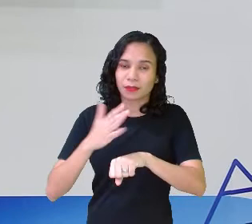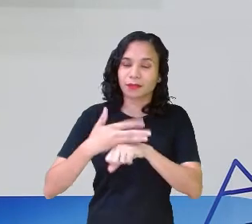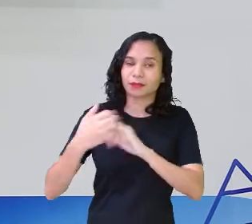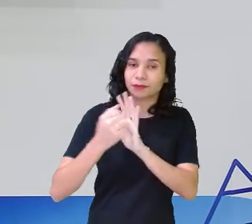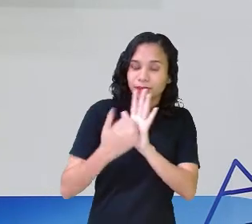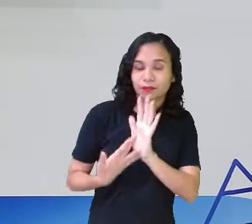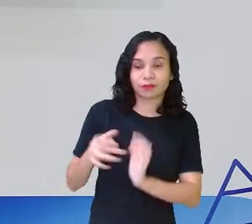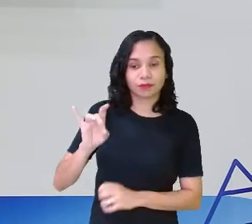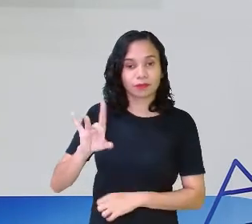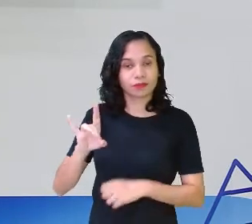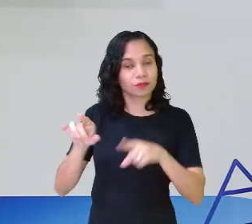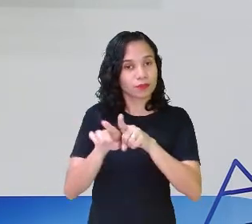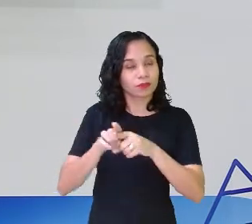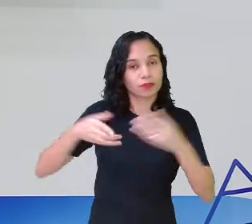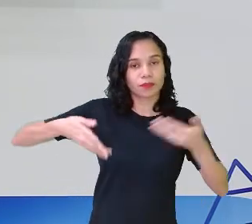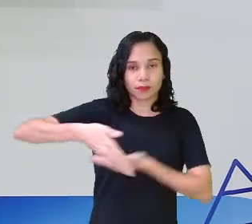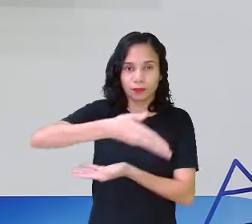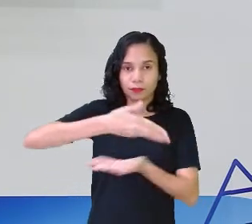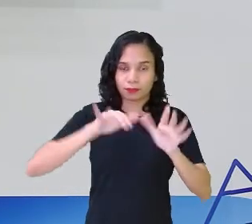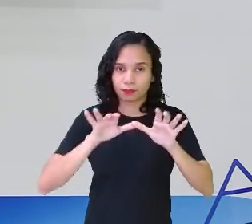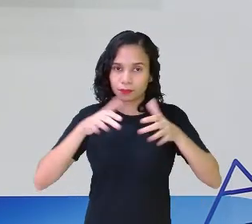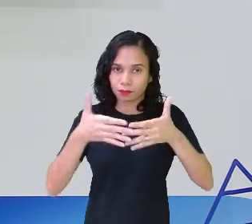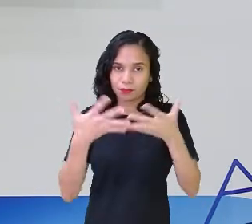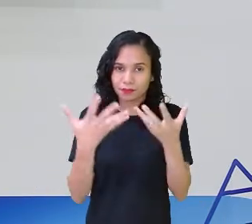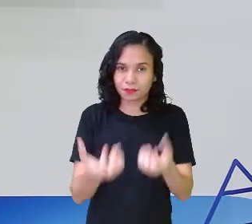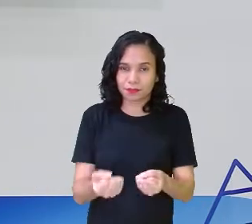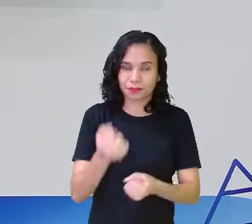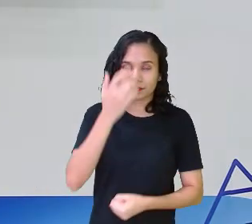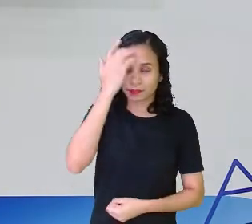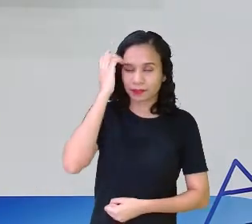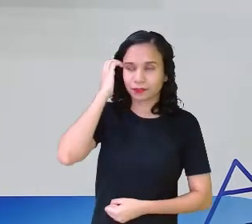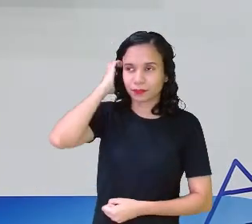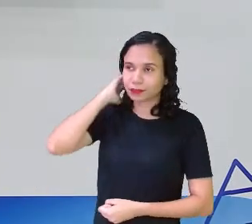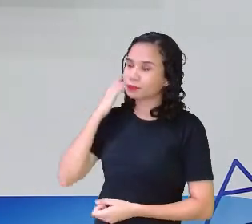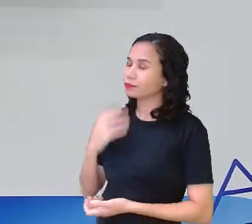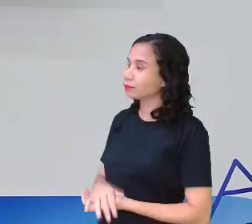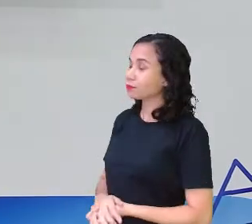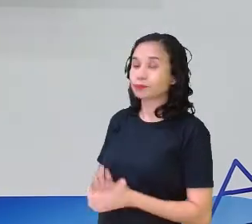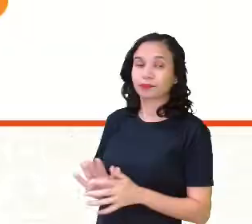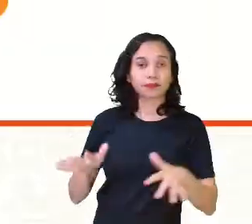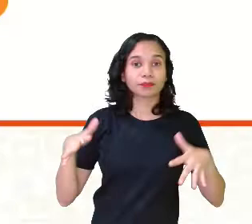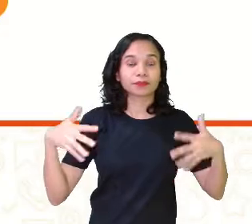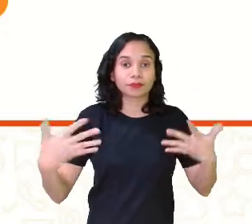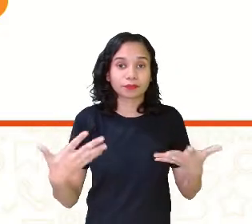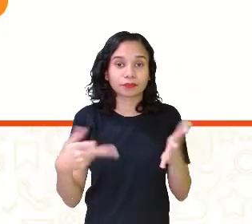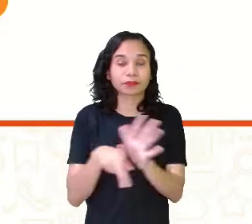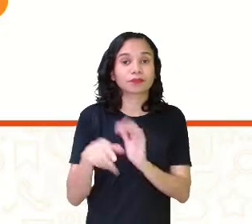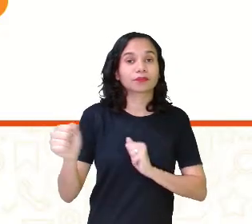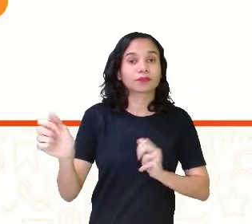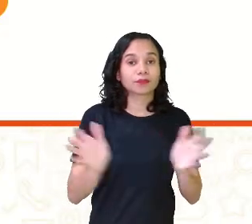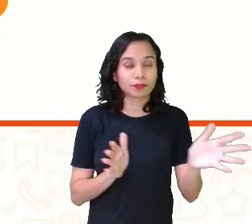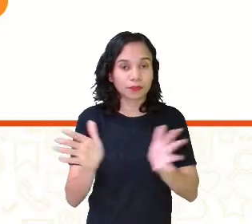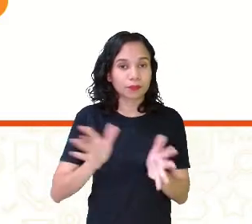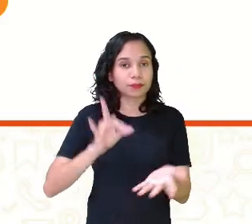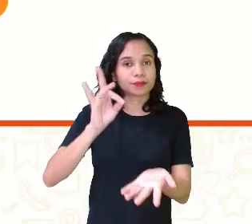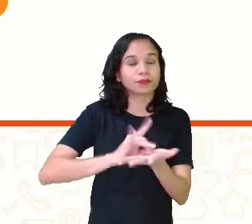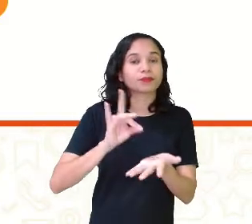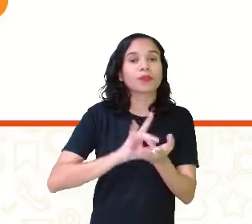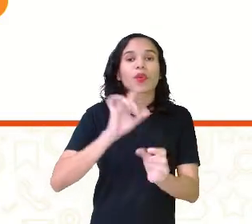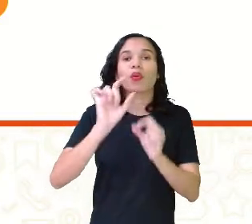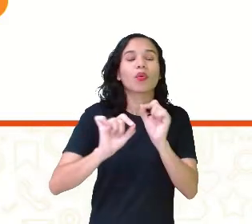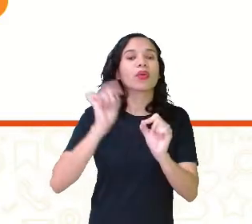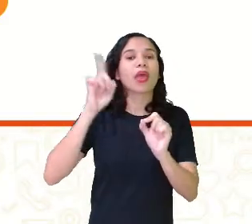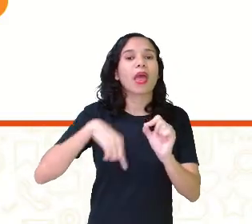mas que vai estar interagindo com um grupo. Então, vamos lá. Então, a acessibilidade, na verdade, ela